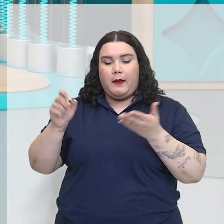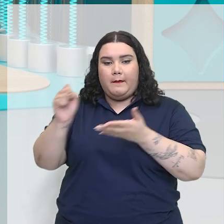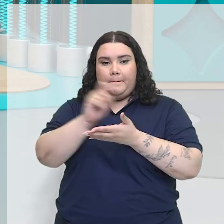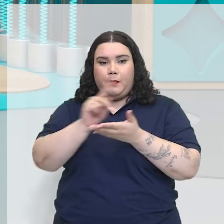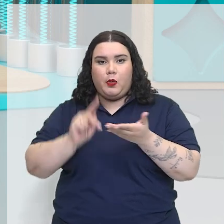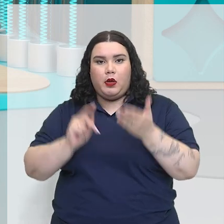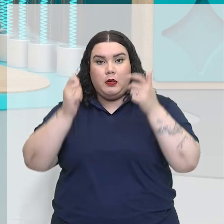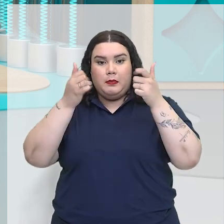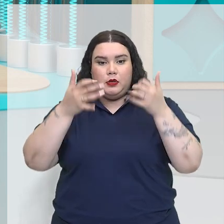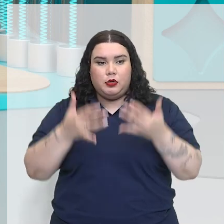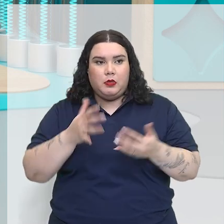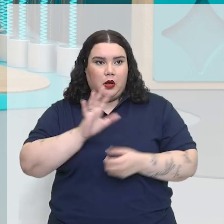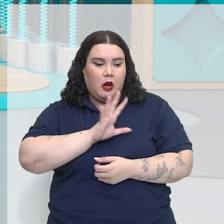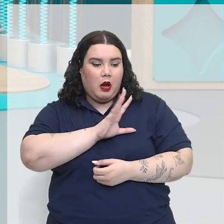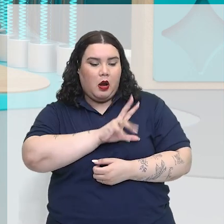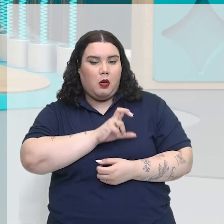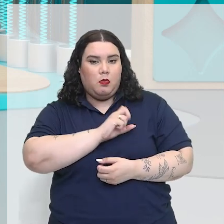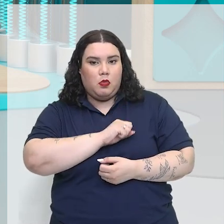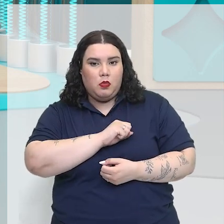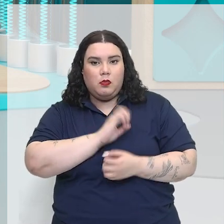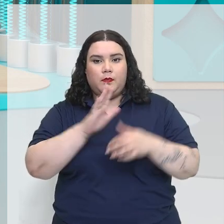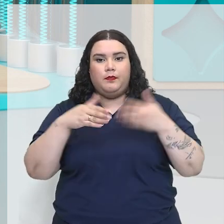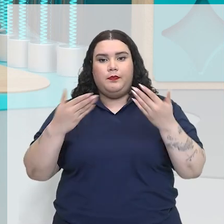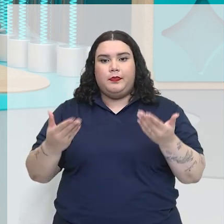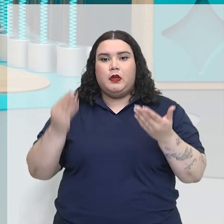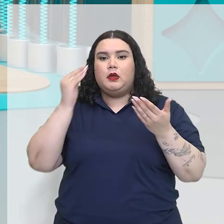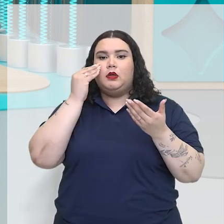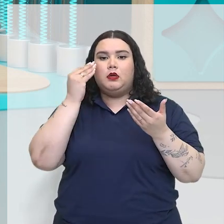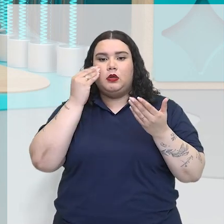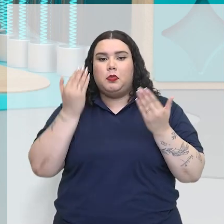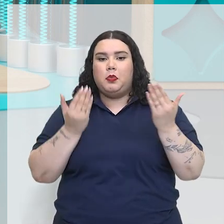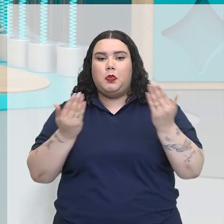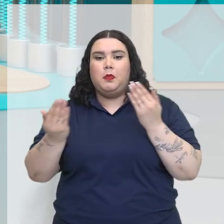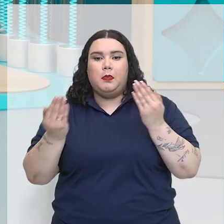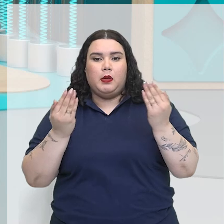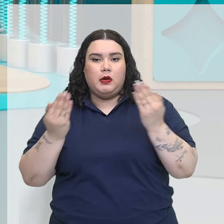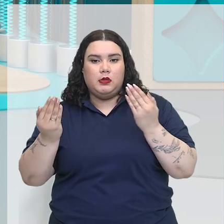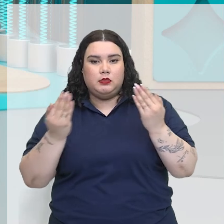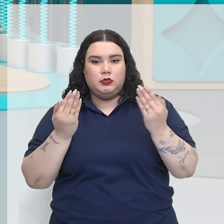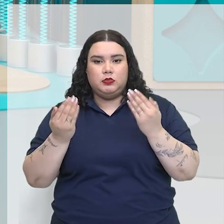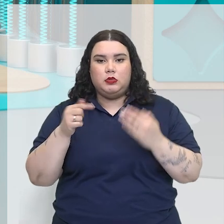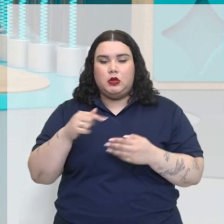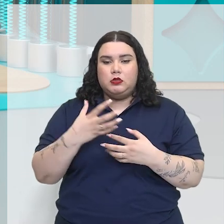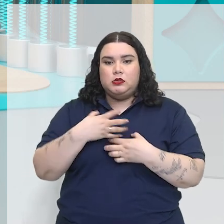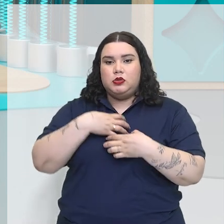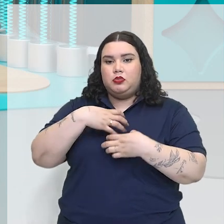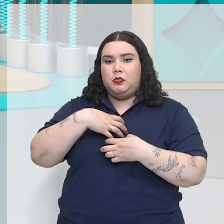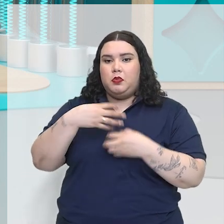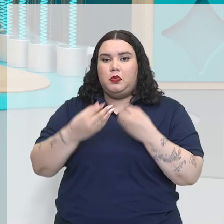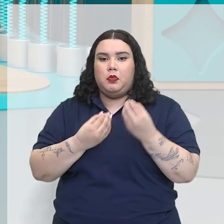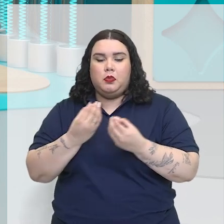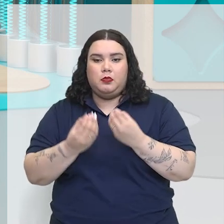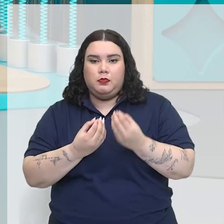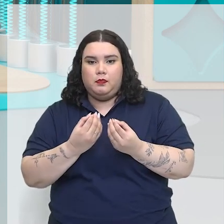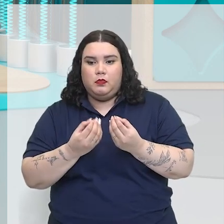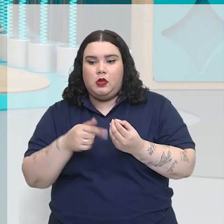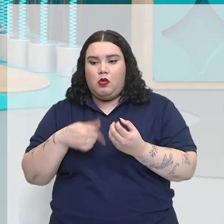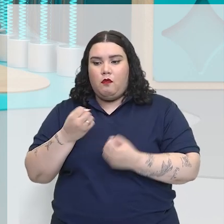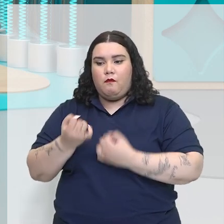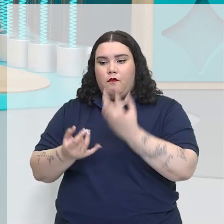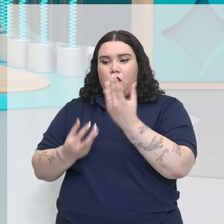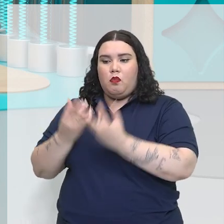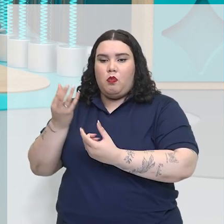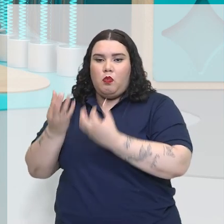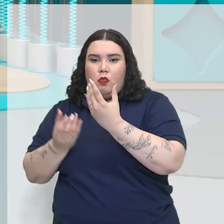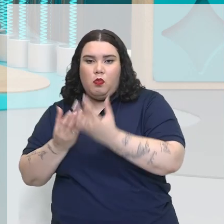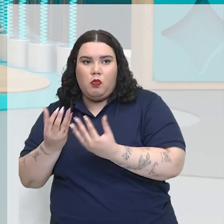que fala de amor, de sentimento, ele tenta fazer aí uma comparação, né, desse sentimento, que é fogo, que arde